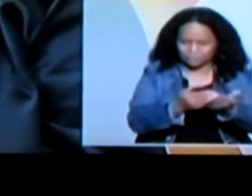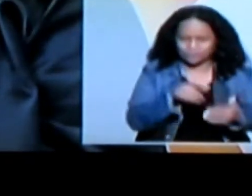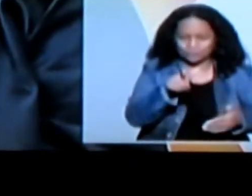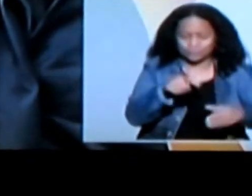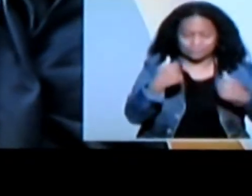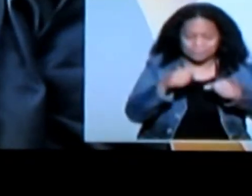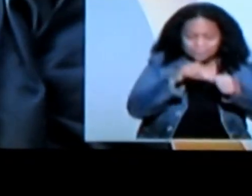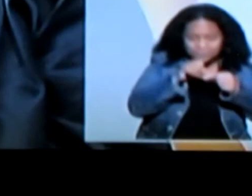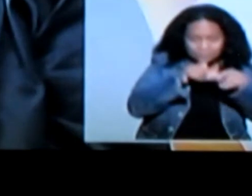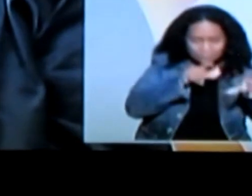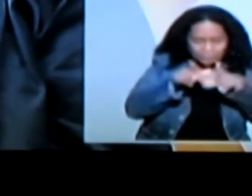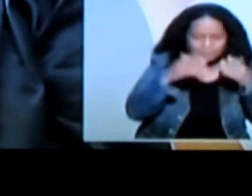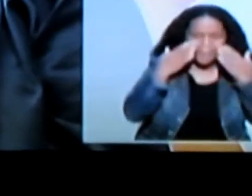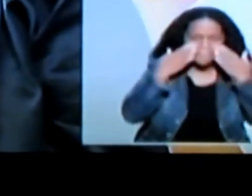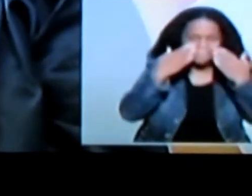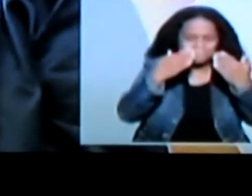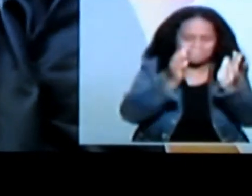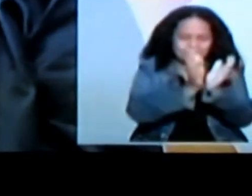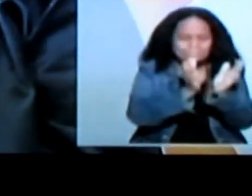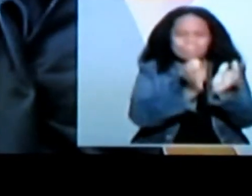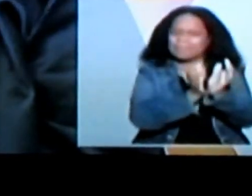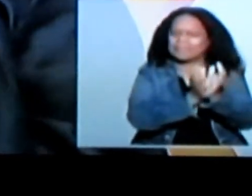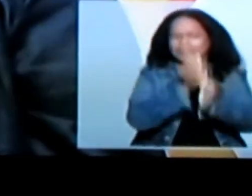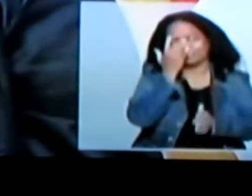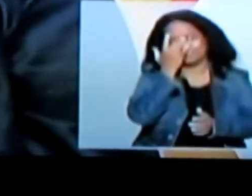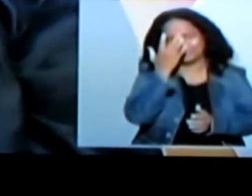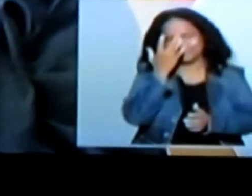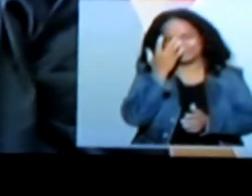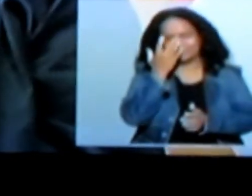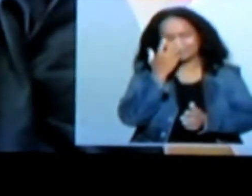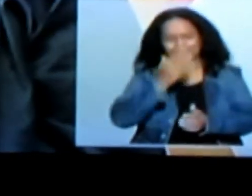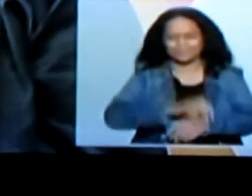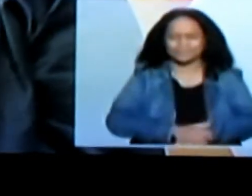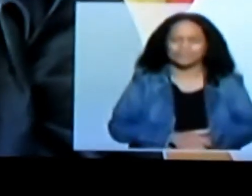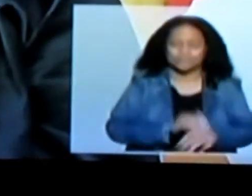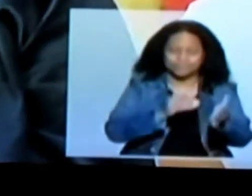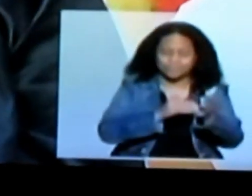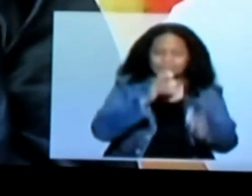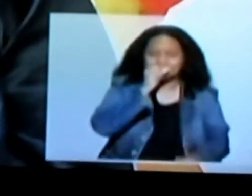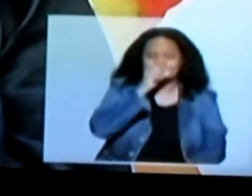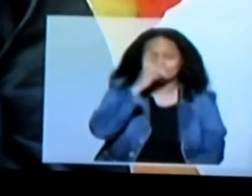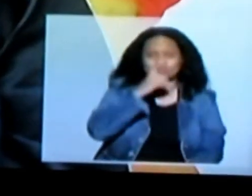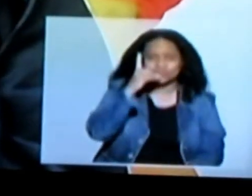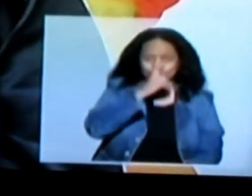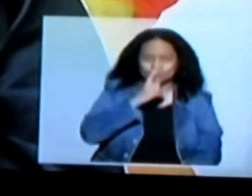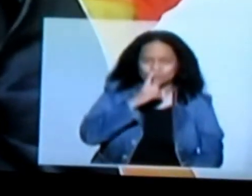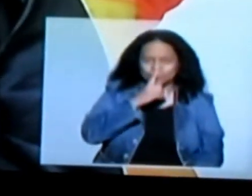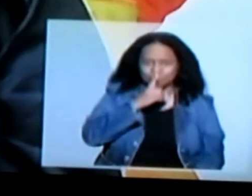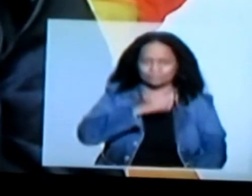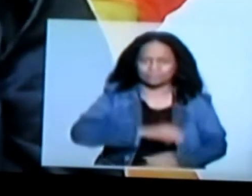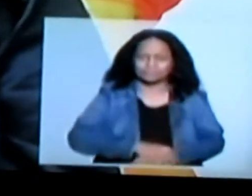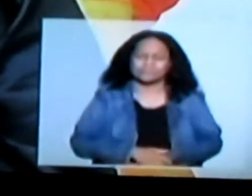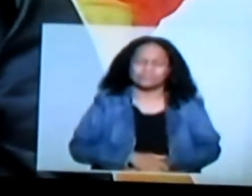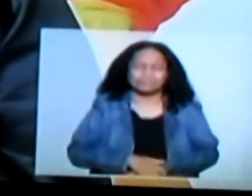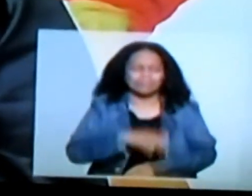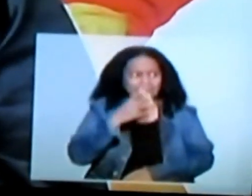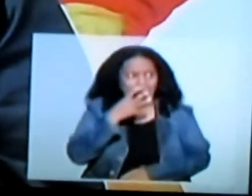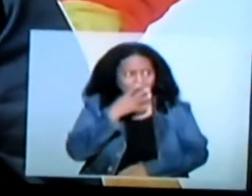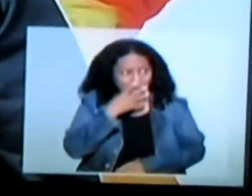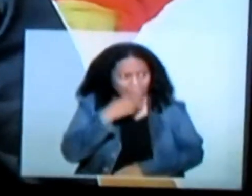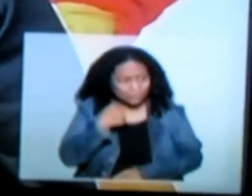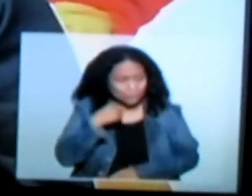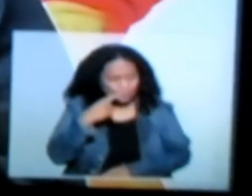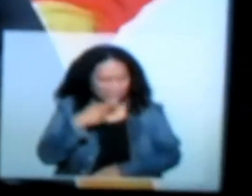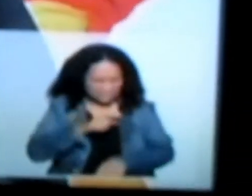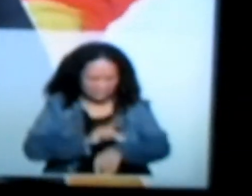livro, a biblioteca. Você tem que fazer um trabalho para mim apresentar para a turma, super fácil, né? E me deu, você tem um final de semana para ler. Ela me deu olhar os livros do Campo do Érico